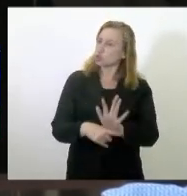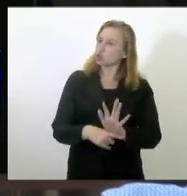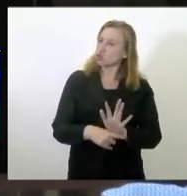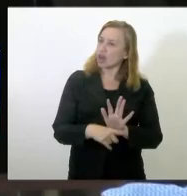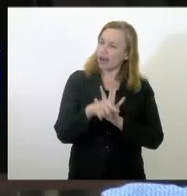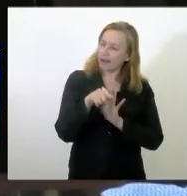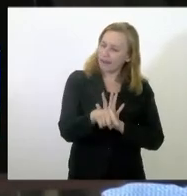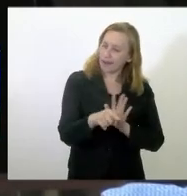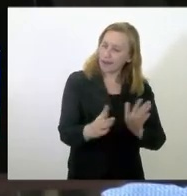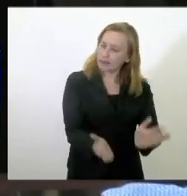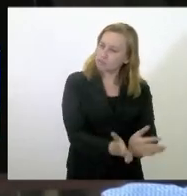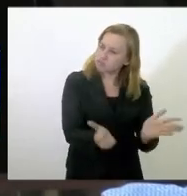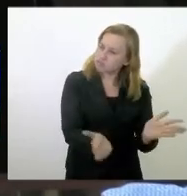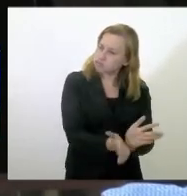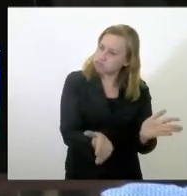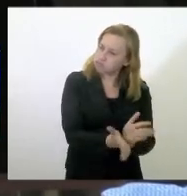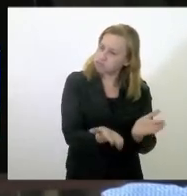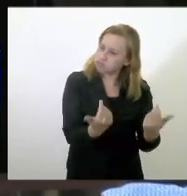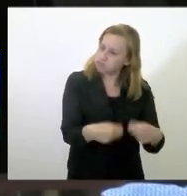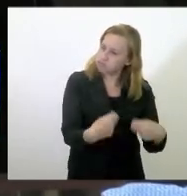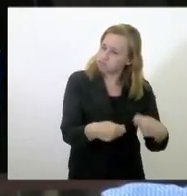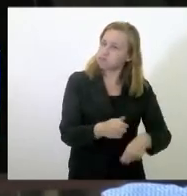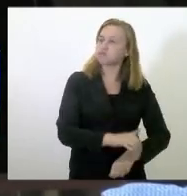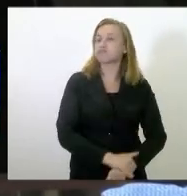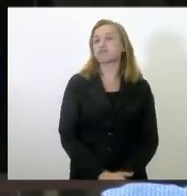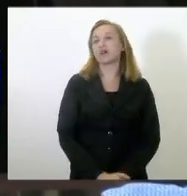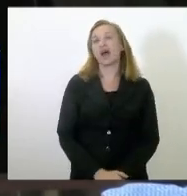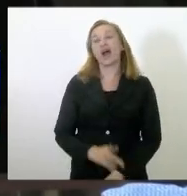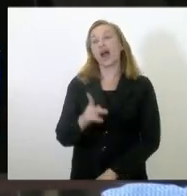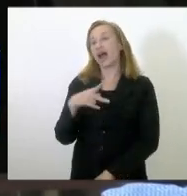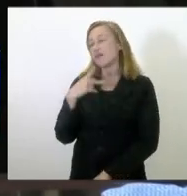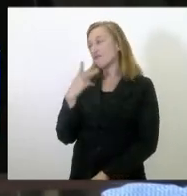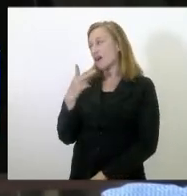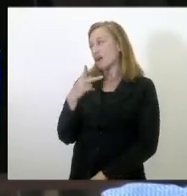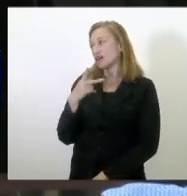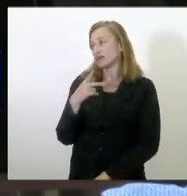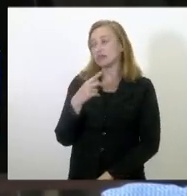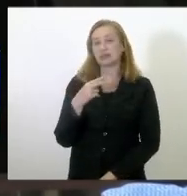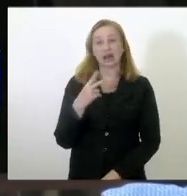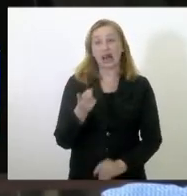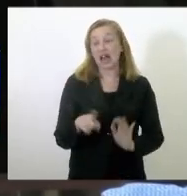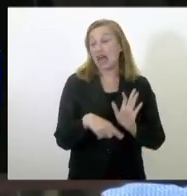está faminto, aí é assistencialismo.